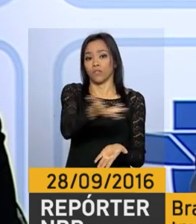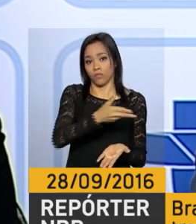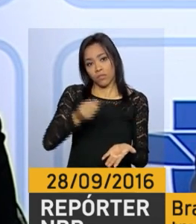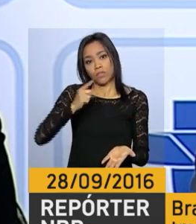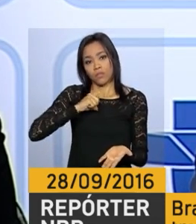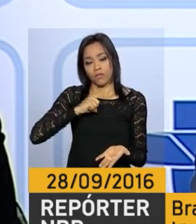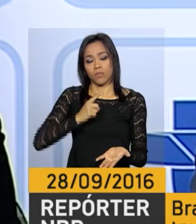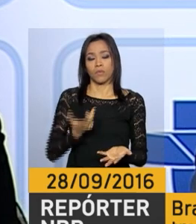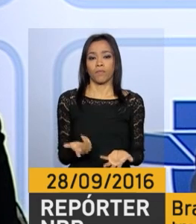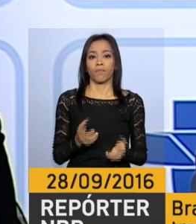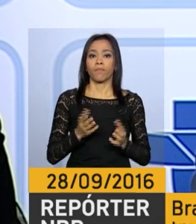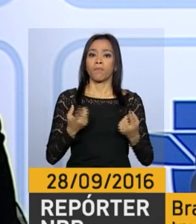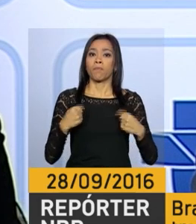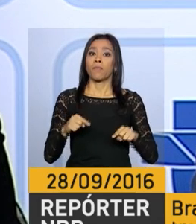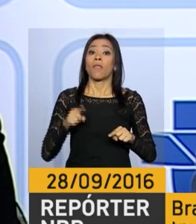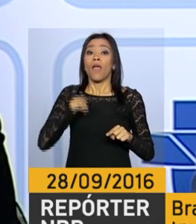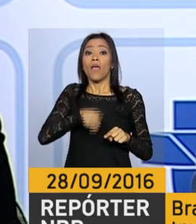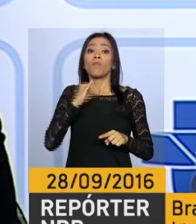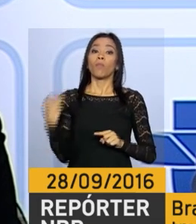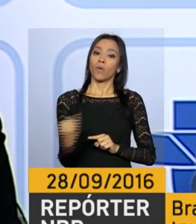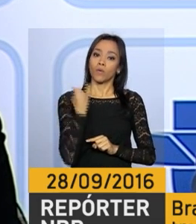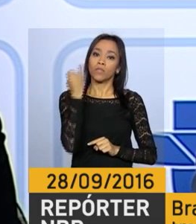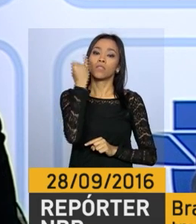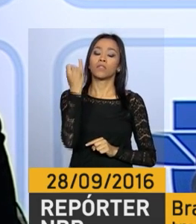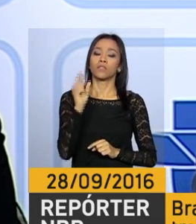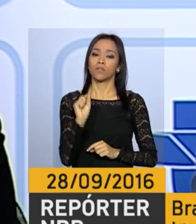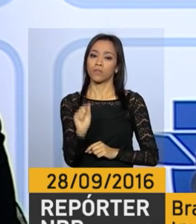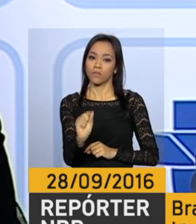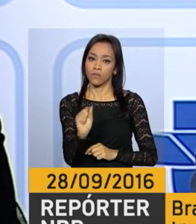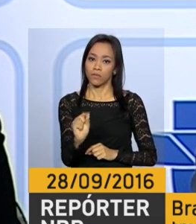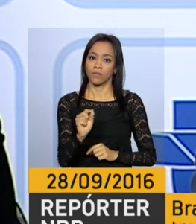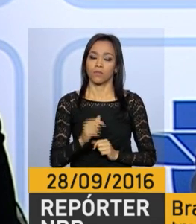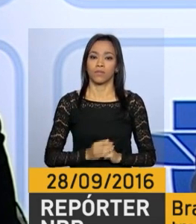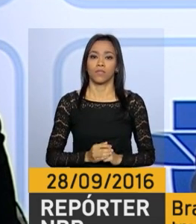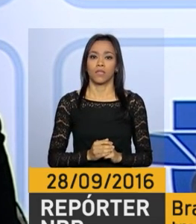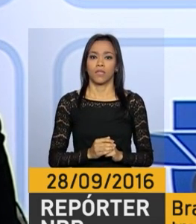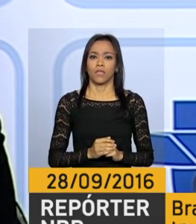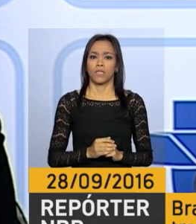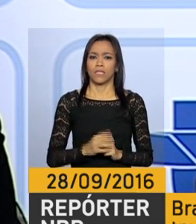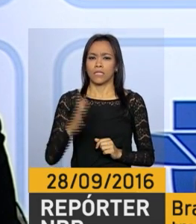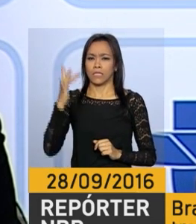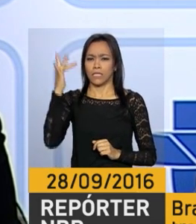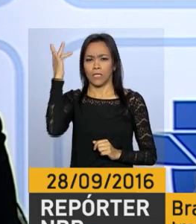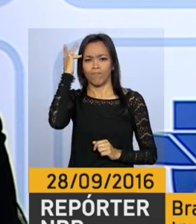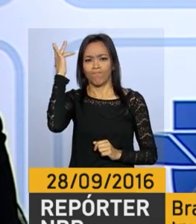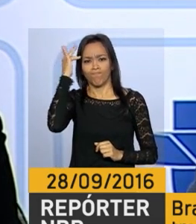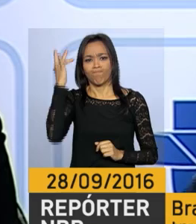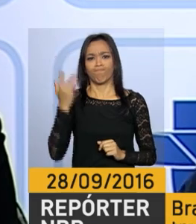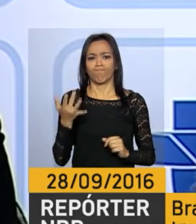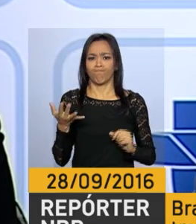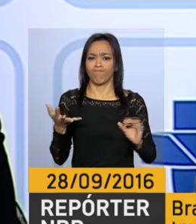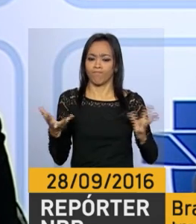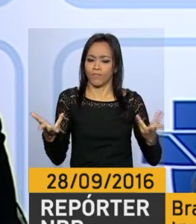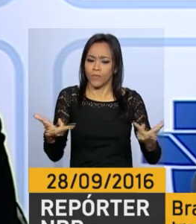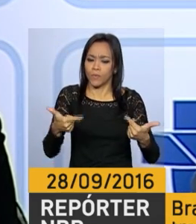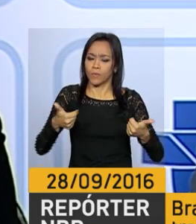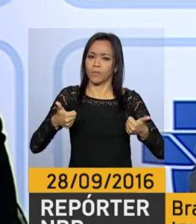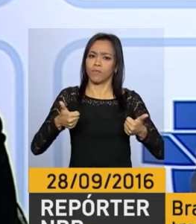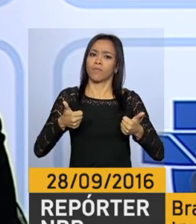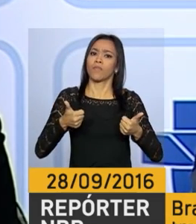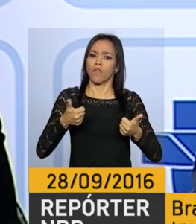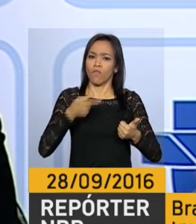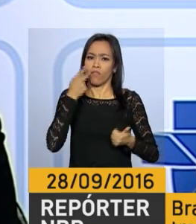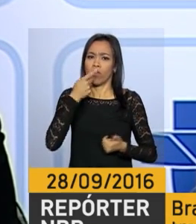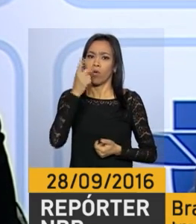importante é a questão da eficiência e eu vou falar agora um